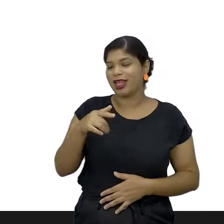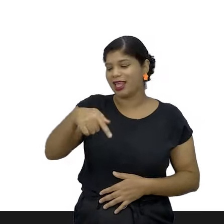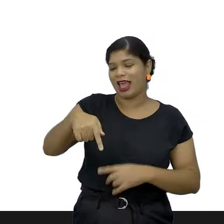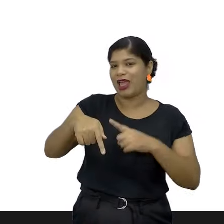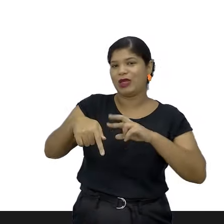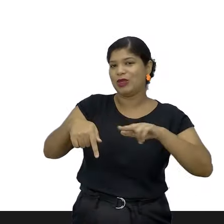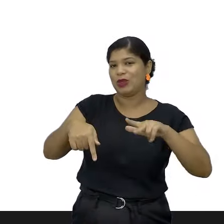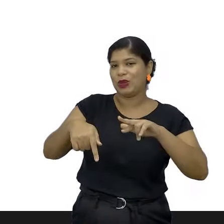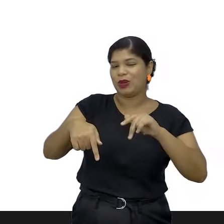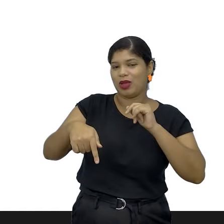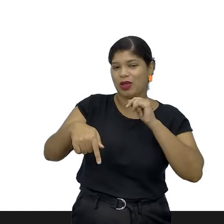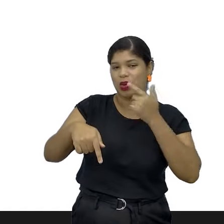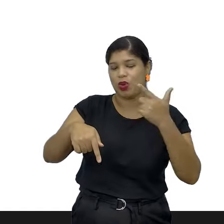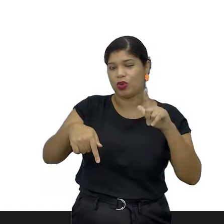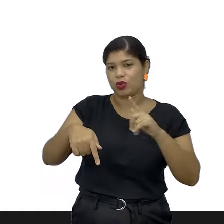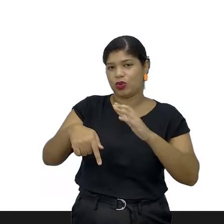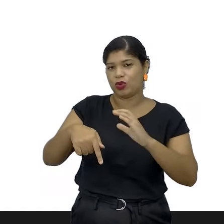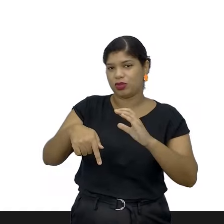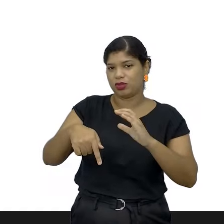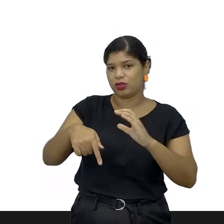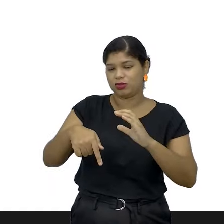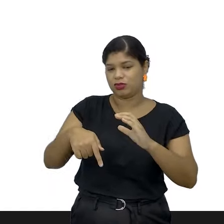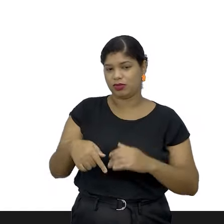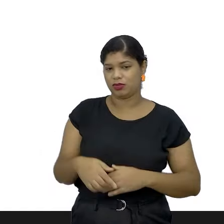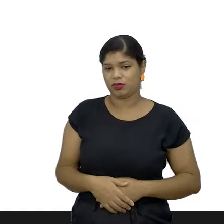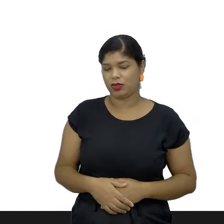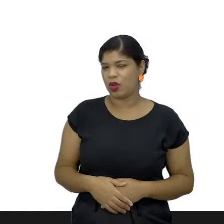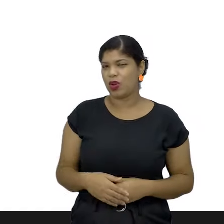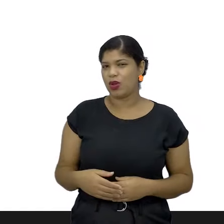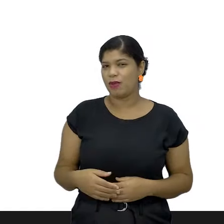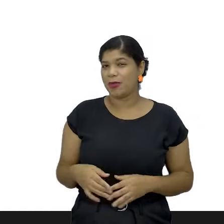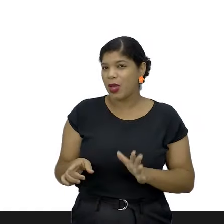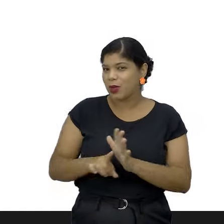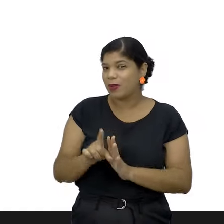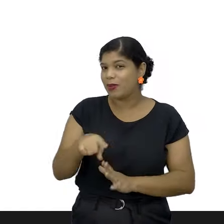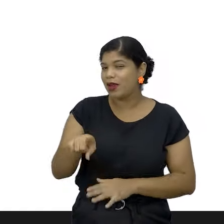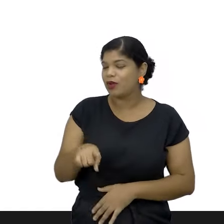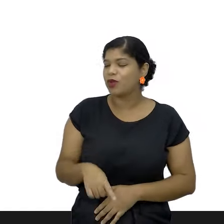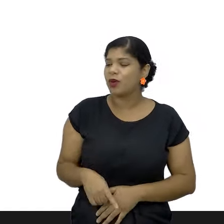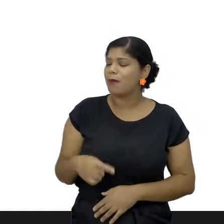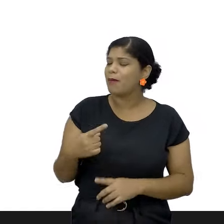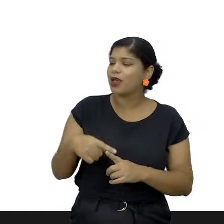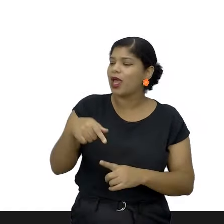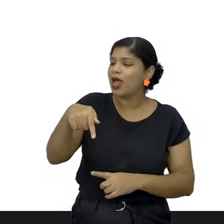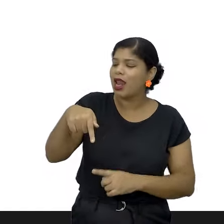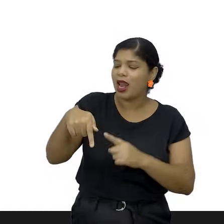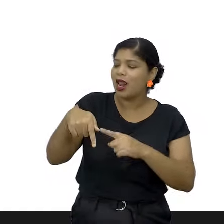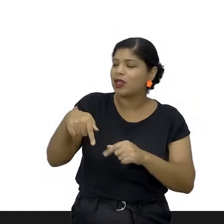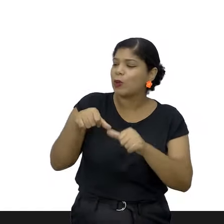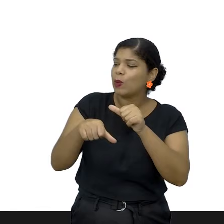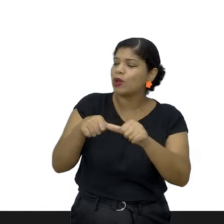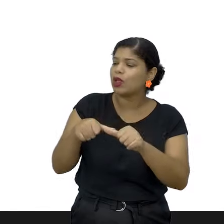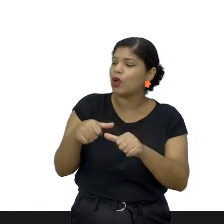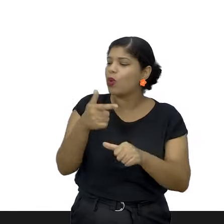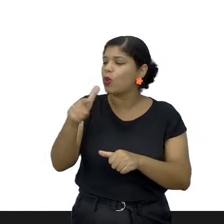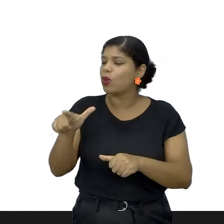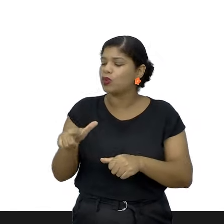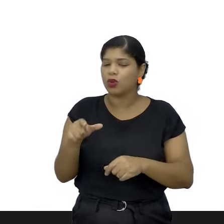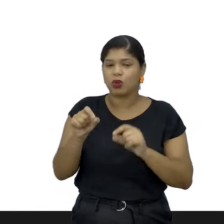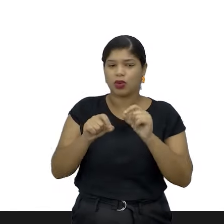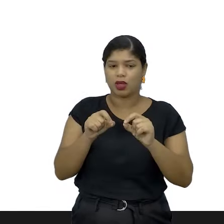IE, né? Vocês queriam escrever sejo ou queijo, né? Como eu tenho de escrever o som,